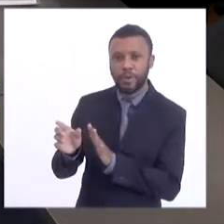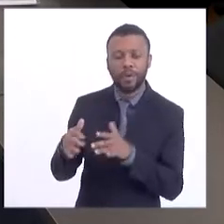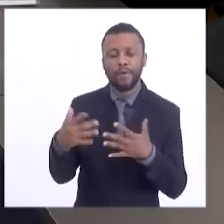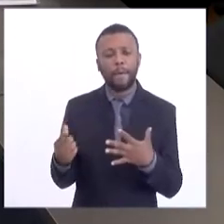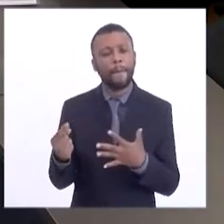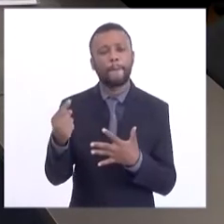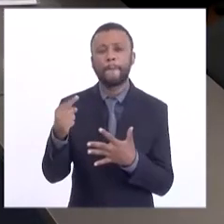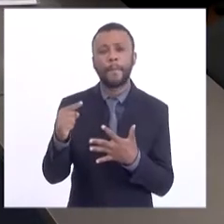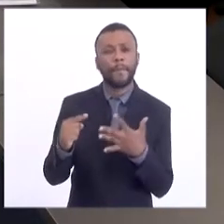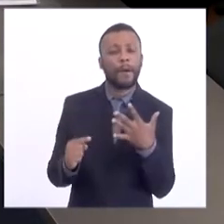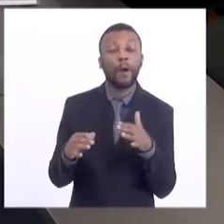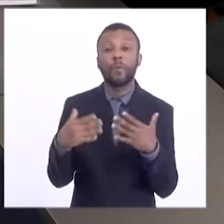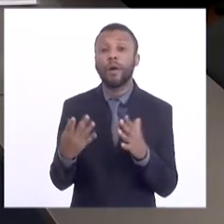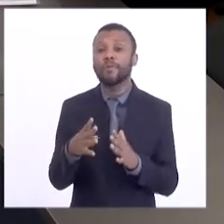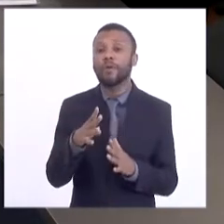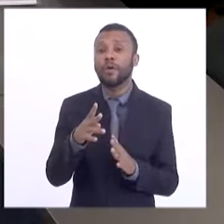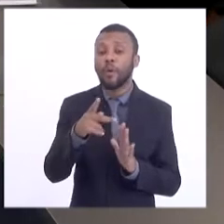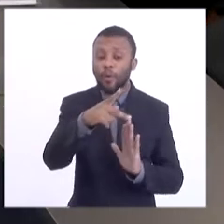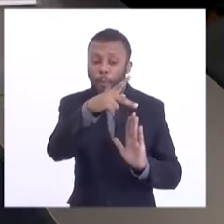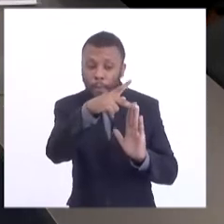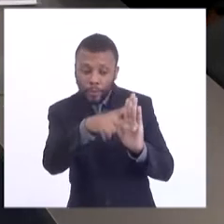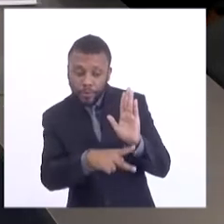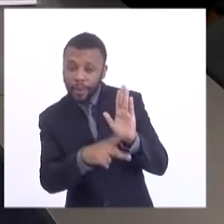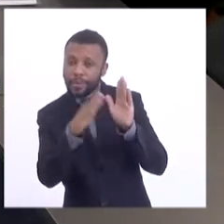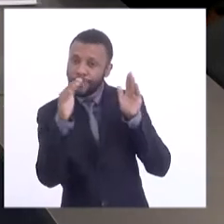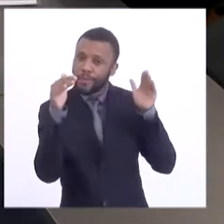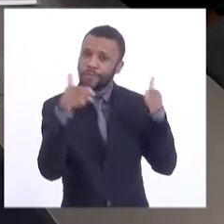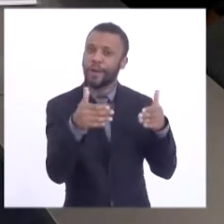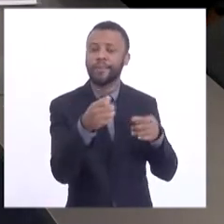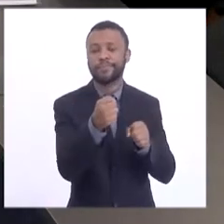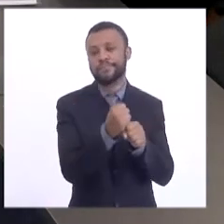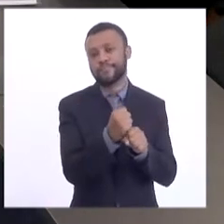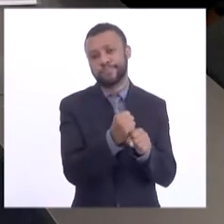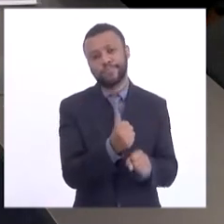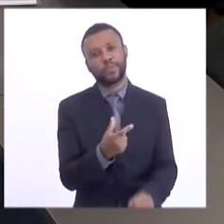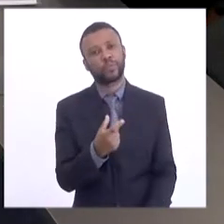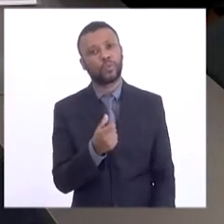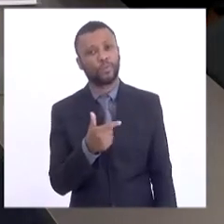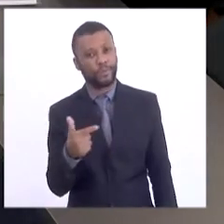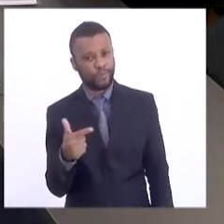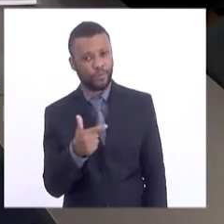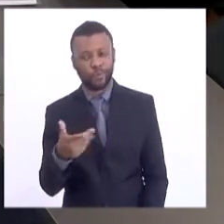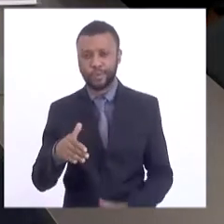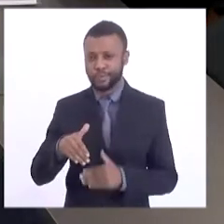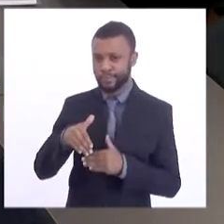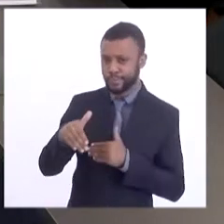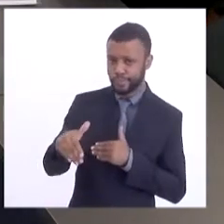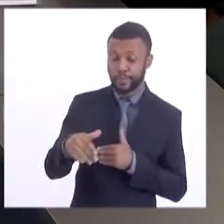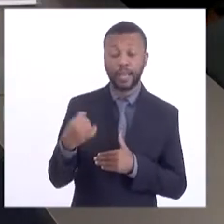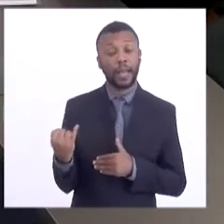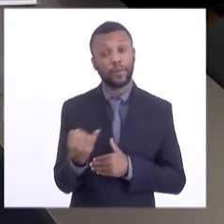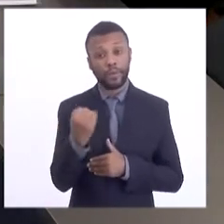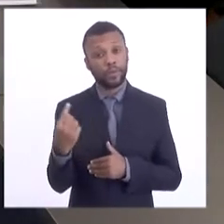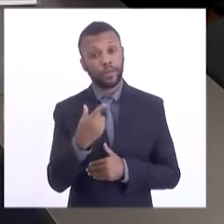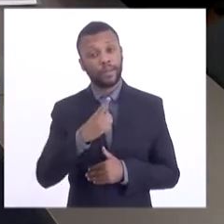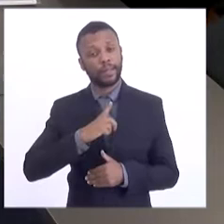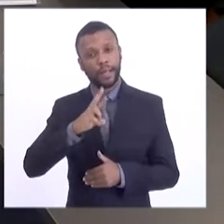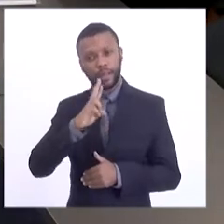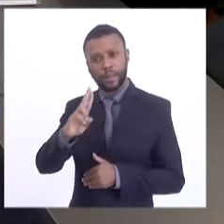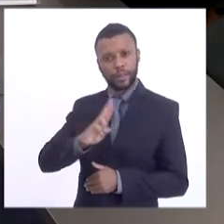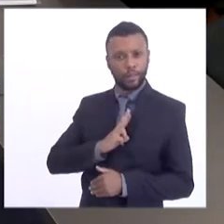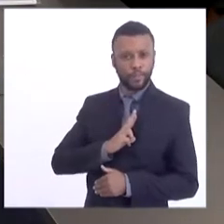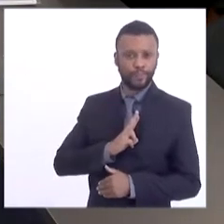os programas né pautados para esse ano que eu acho que é importante é ter essa resposta